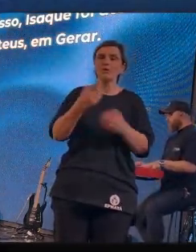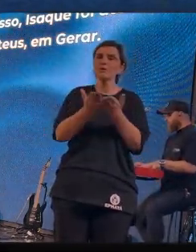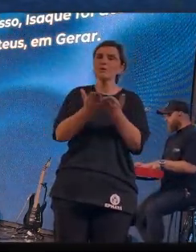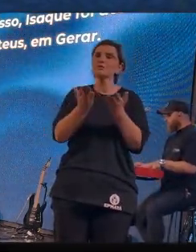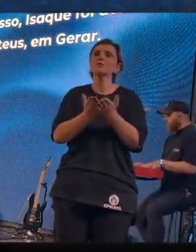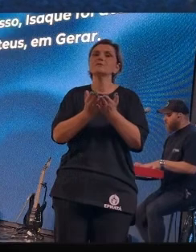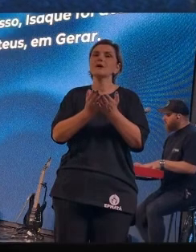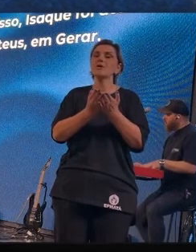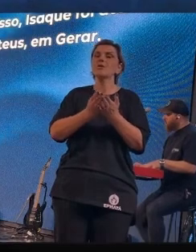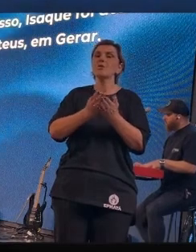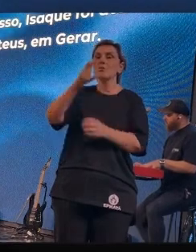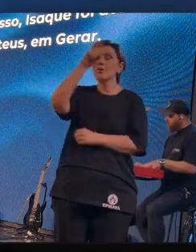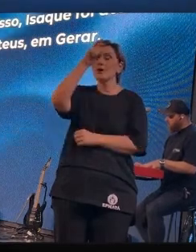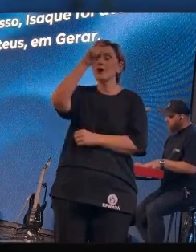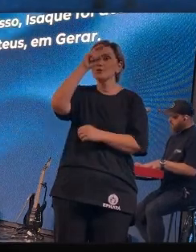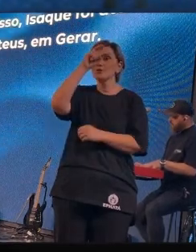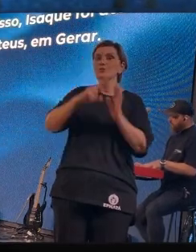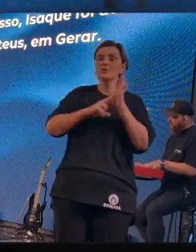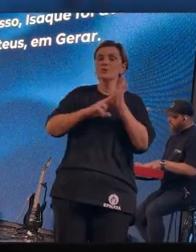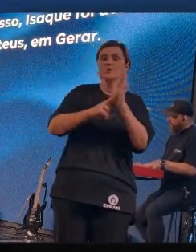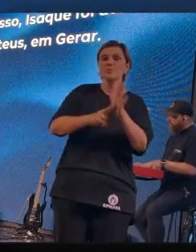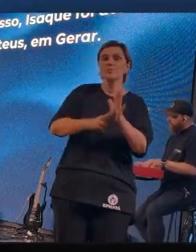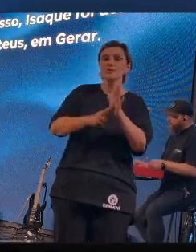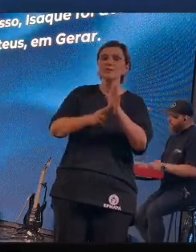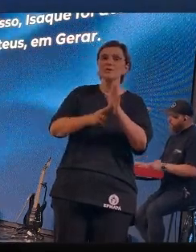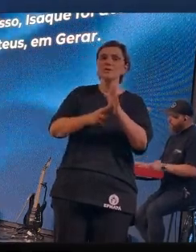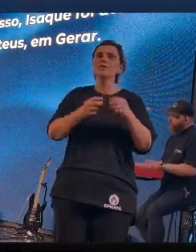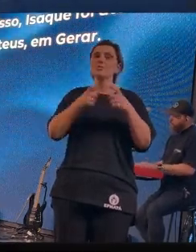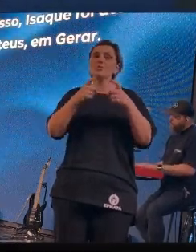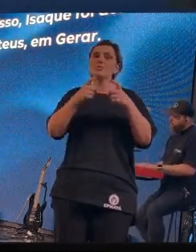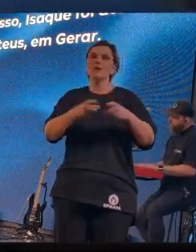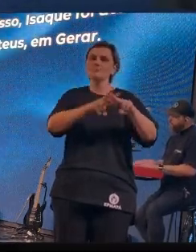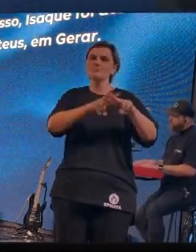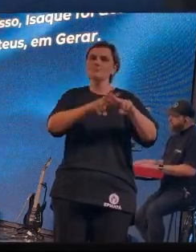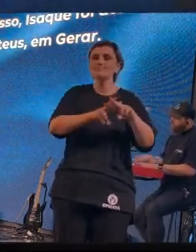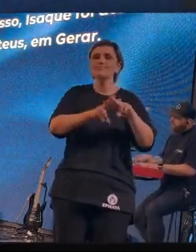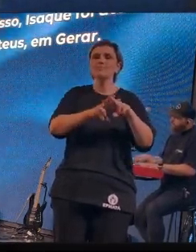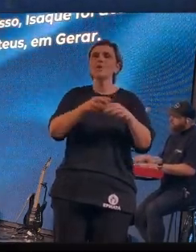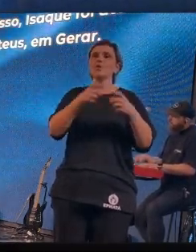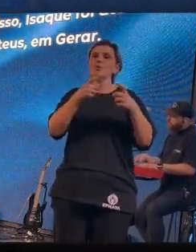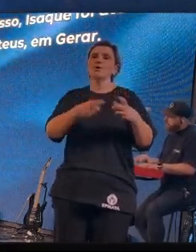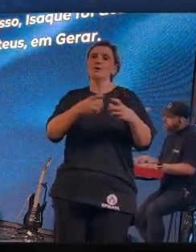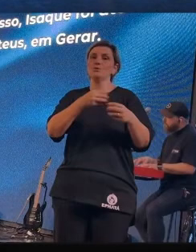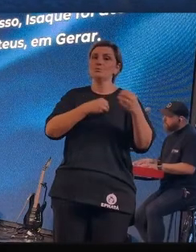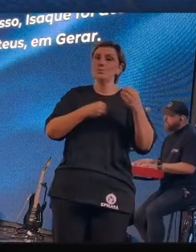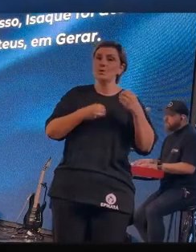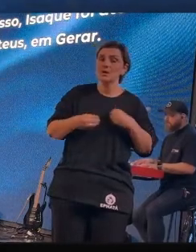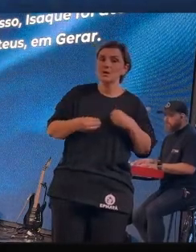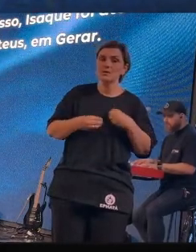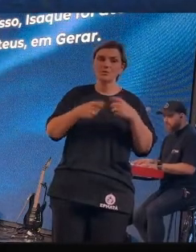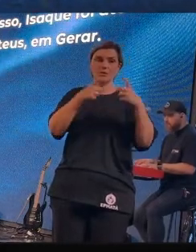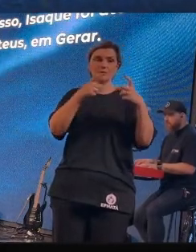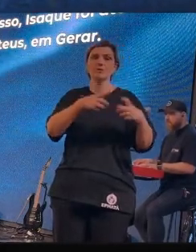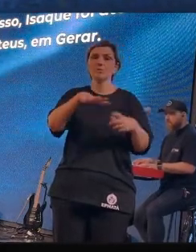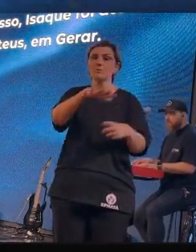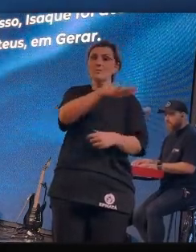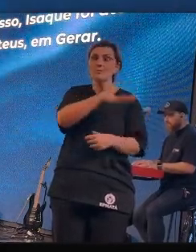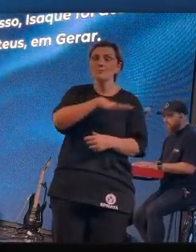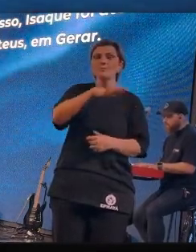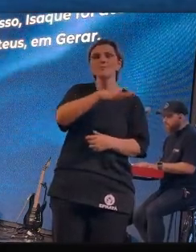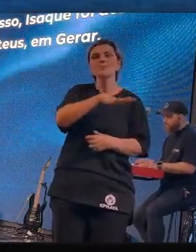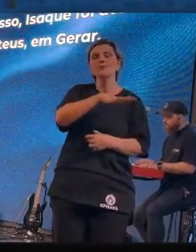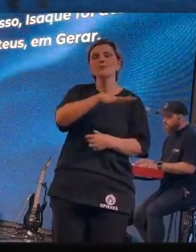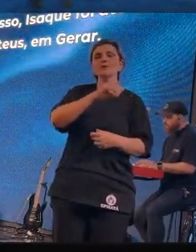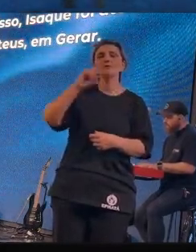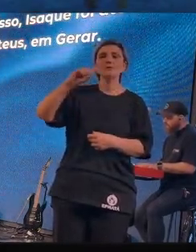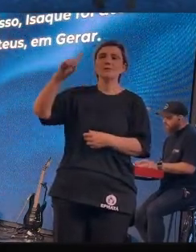cristãos, representa o lugar de cativeiro, representa o lugar do pecado. E é exatamente um ambiente como esse que Deus